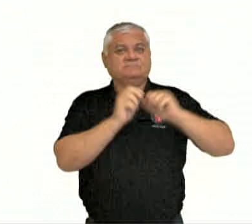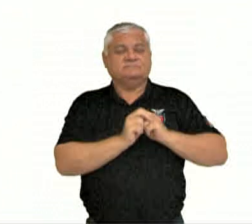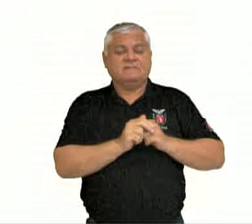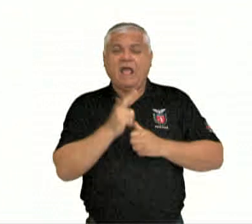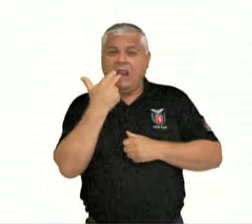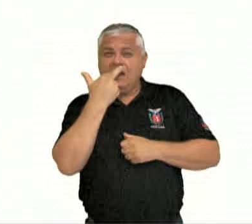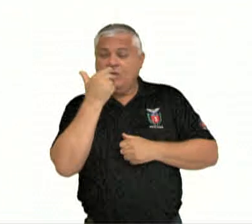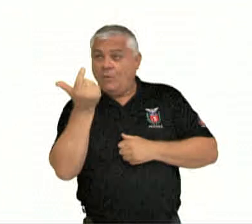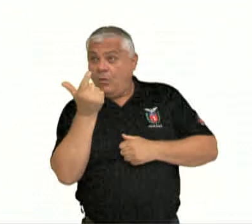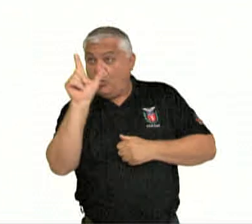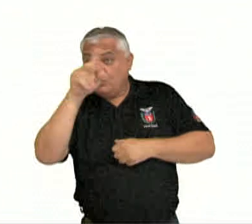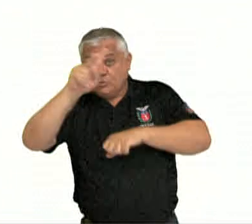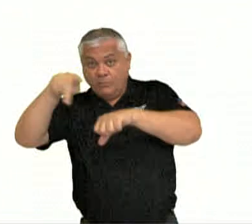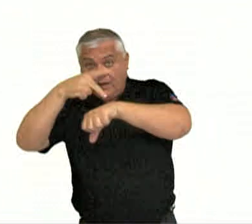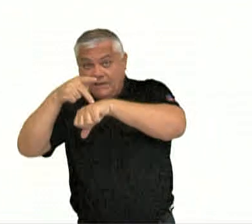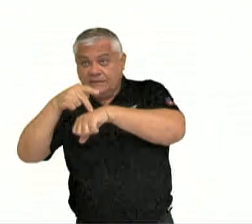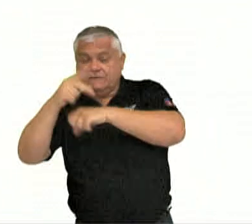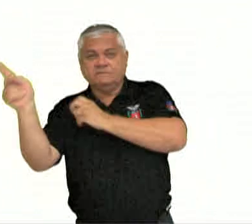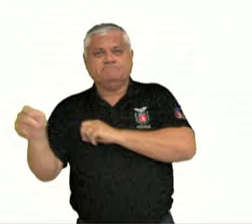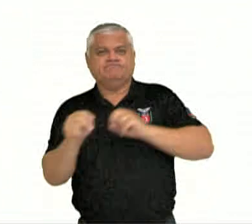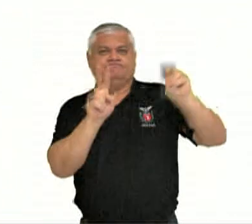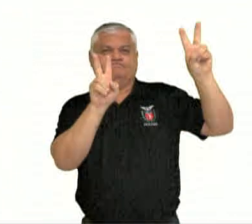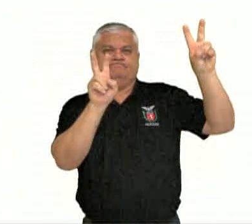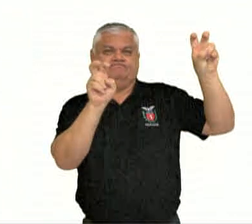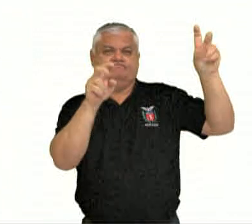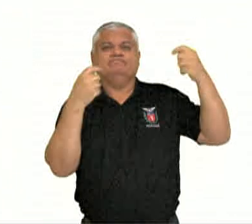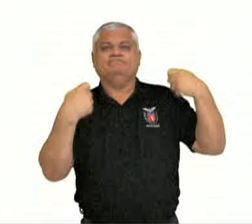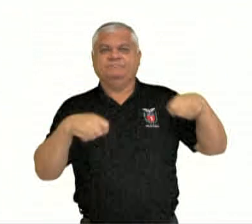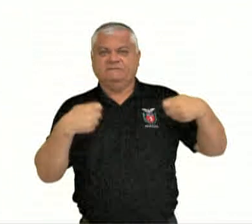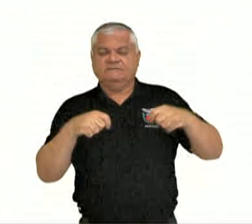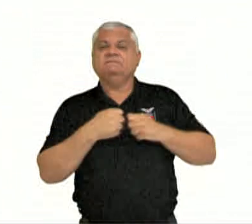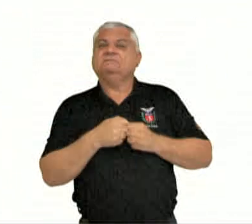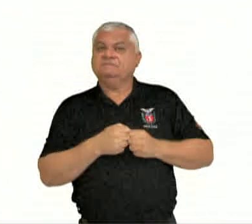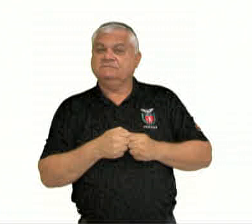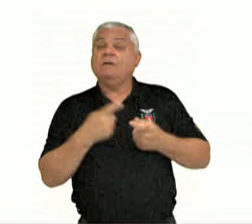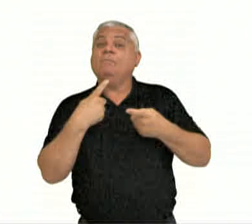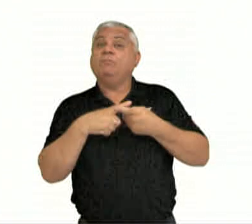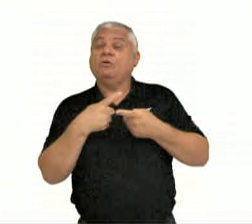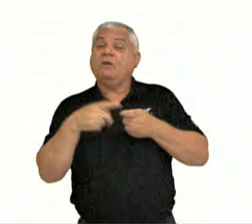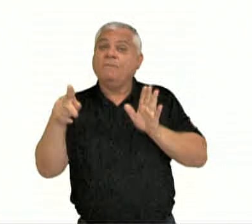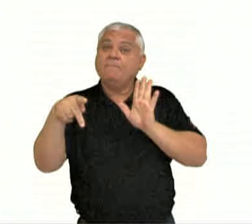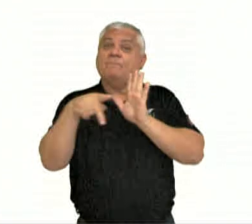outra língua, geralmente eu coloco entre aspas ali, que é a expressão